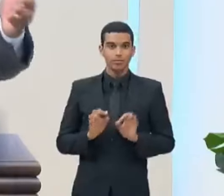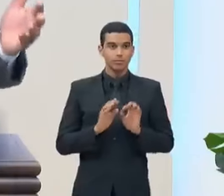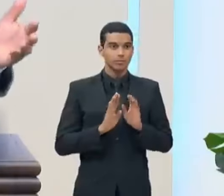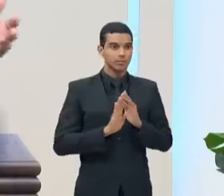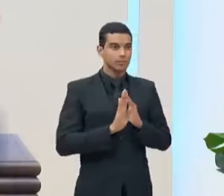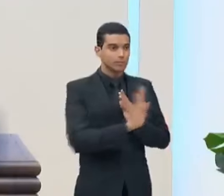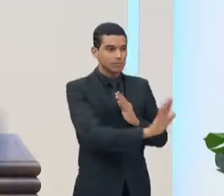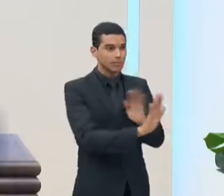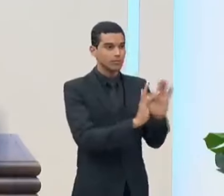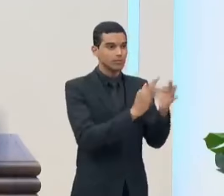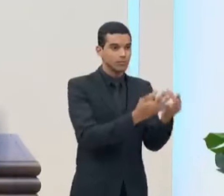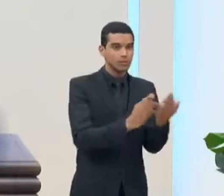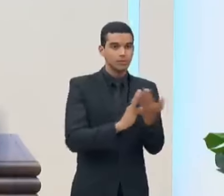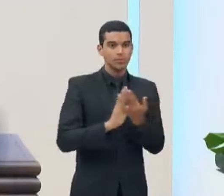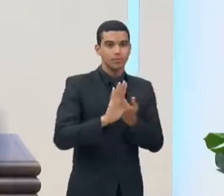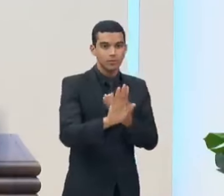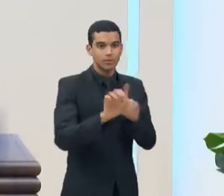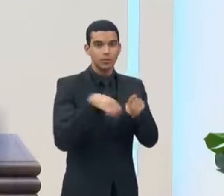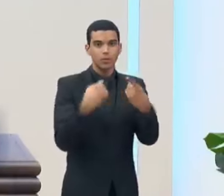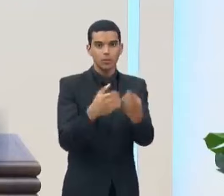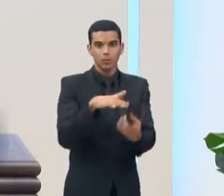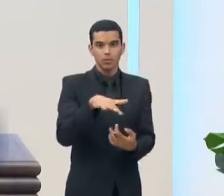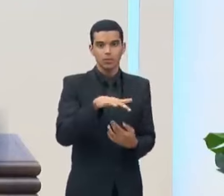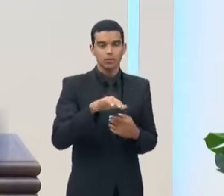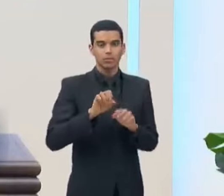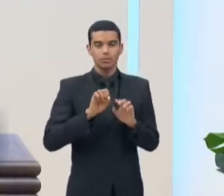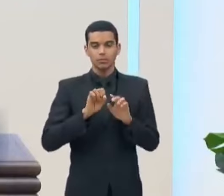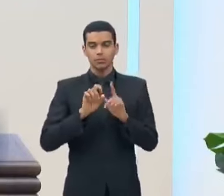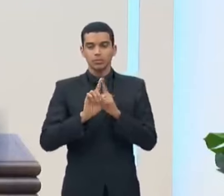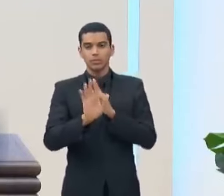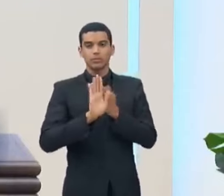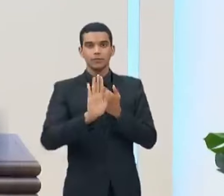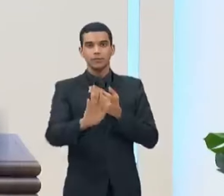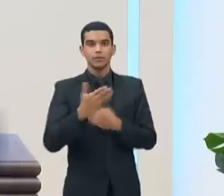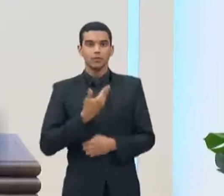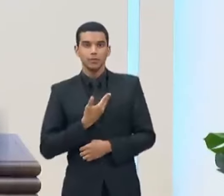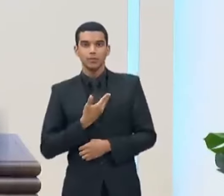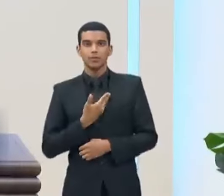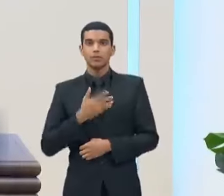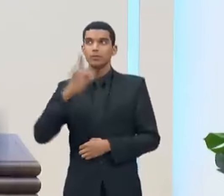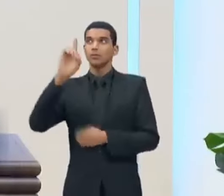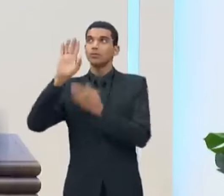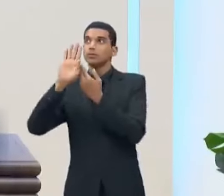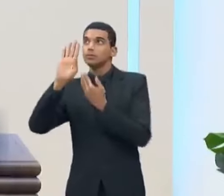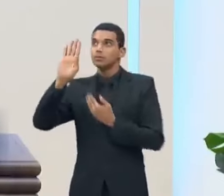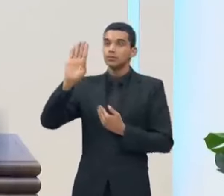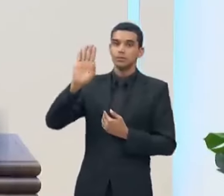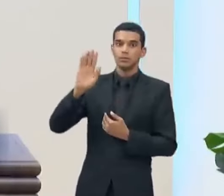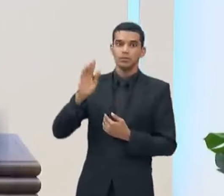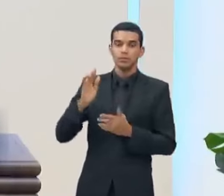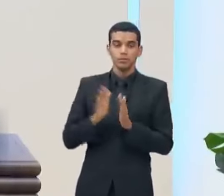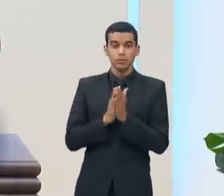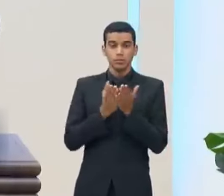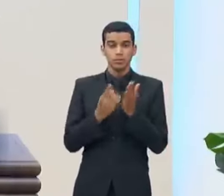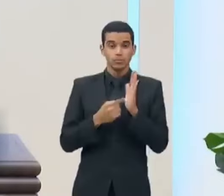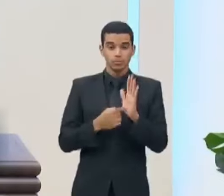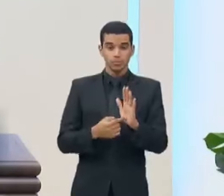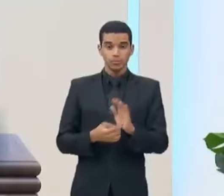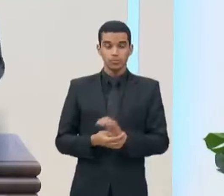da sociedade, dos seus amigos, mas também do próprio Deus. É o que diz a palavra do Senhor nosso